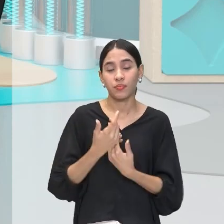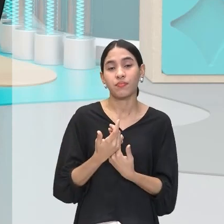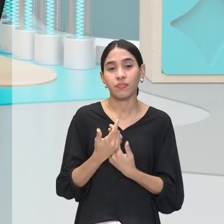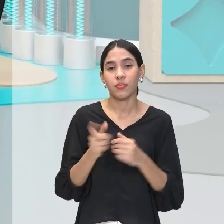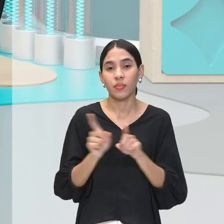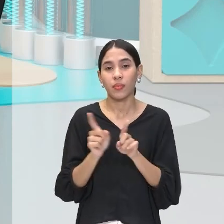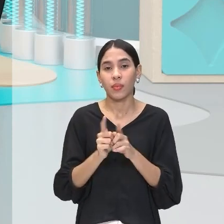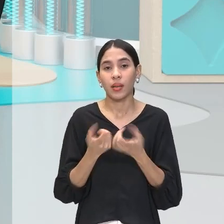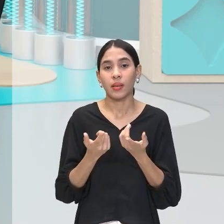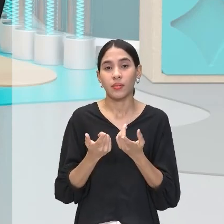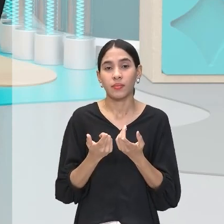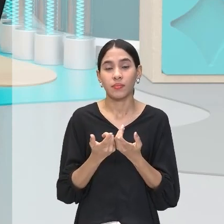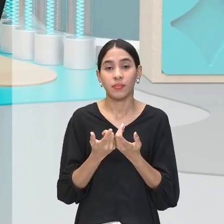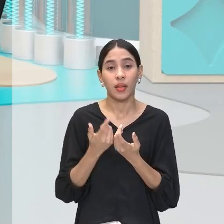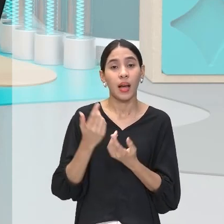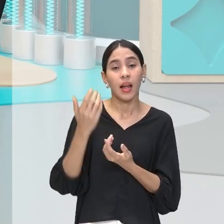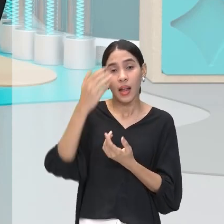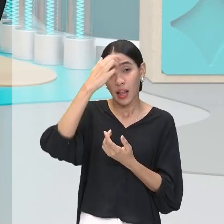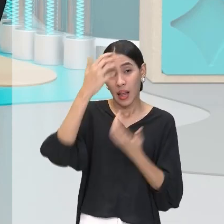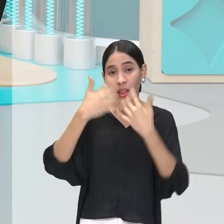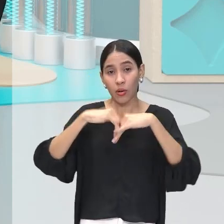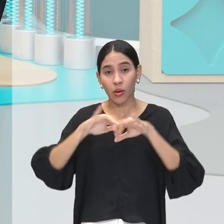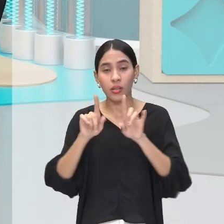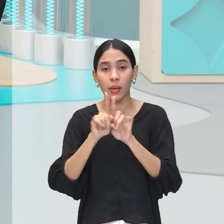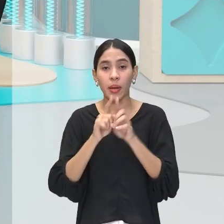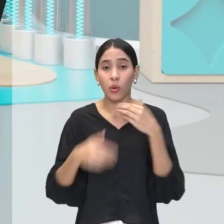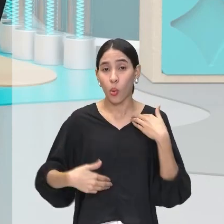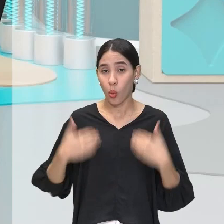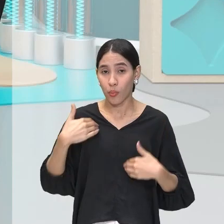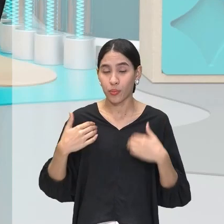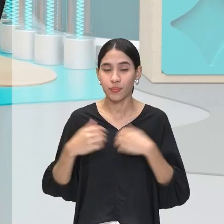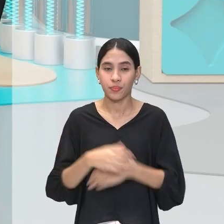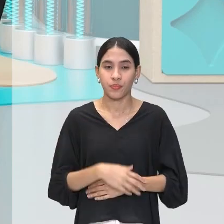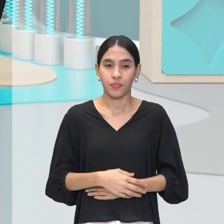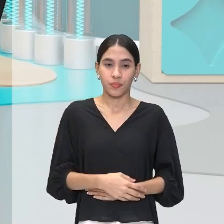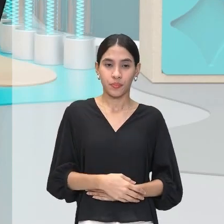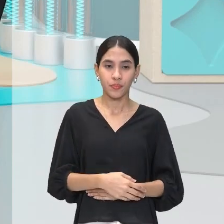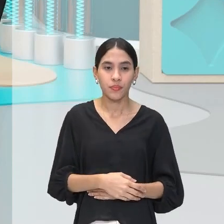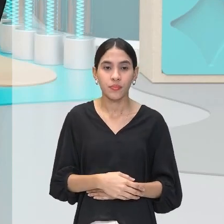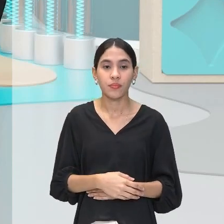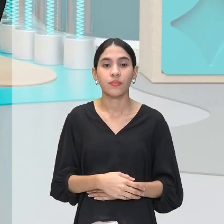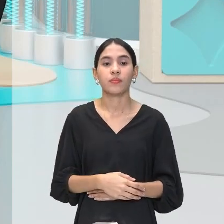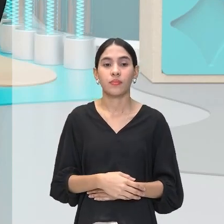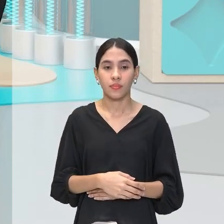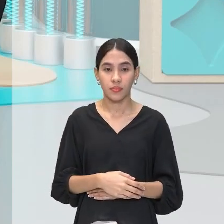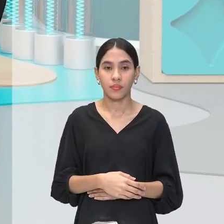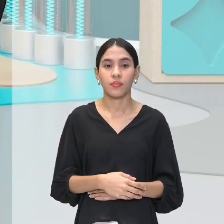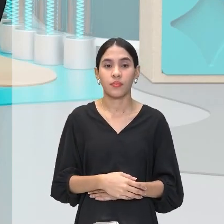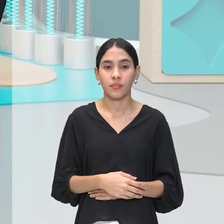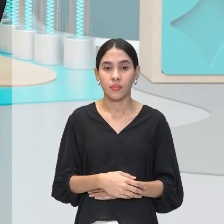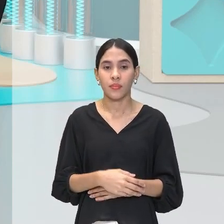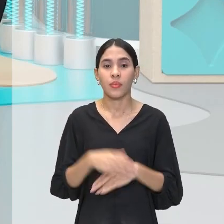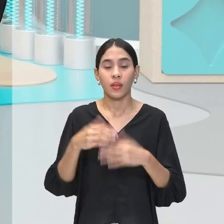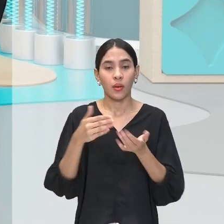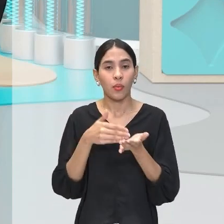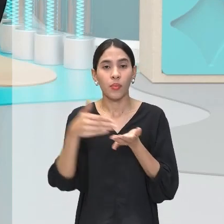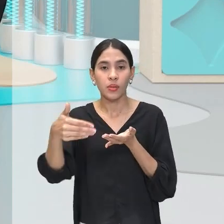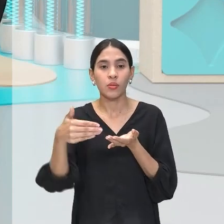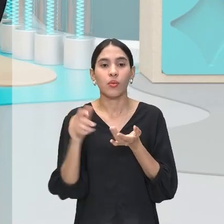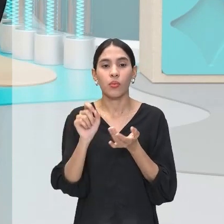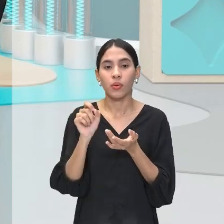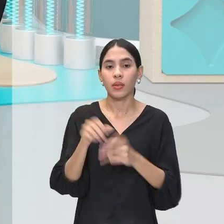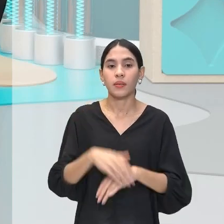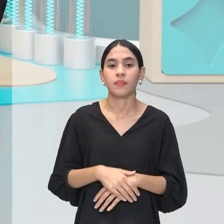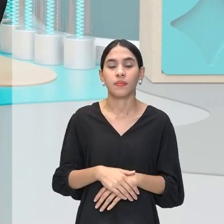quanto neurológica, ok? Seguindo adiante. Então, a partir de então, se começou esse movimento